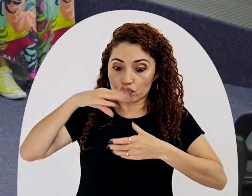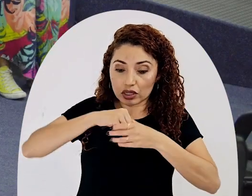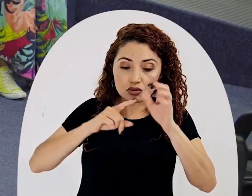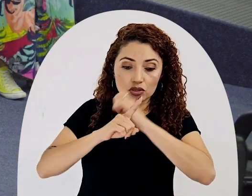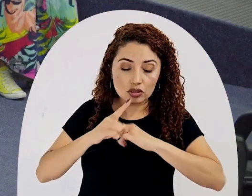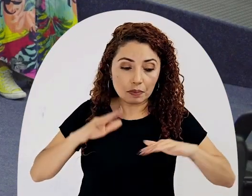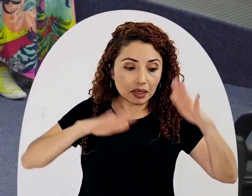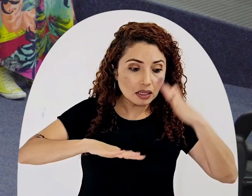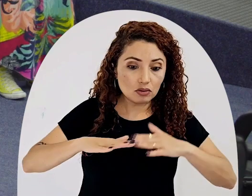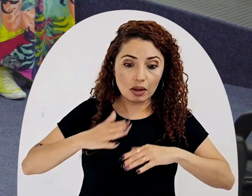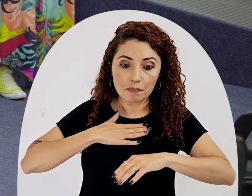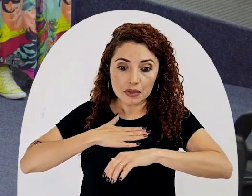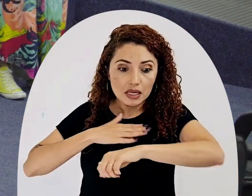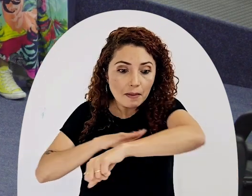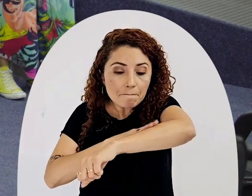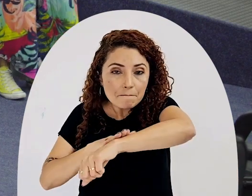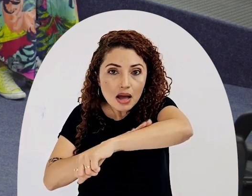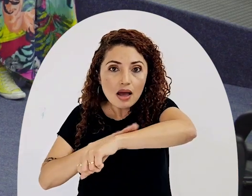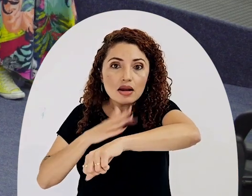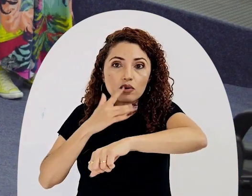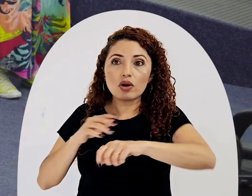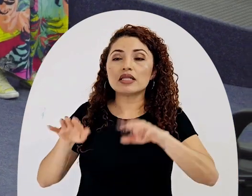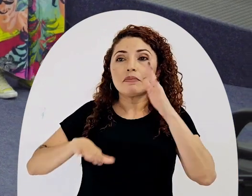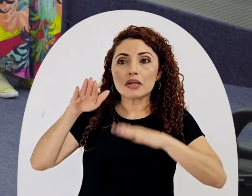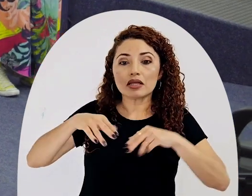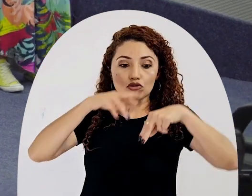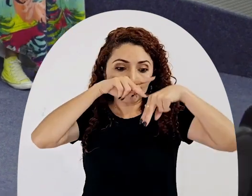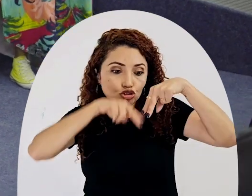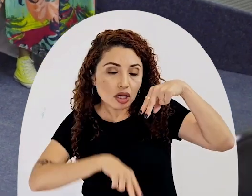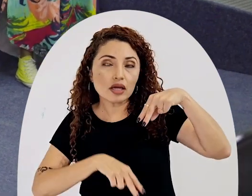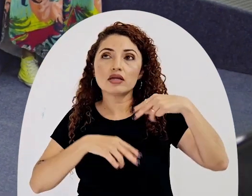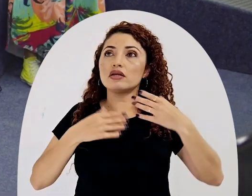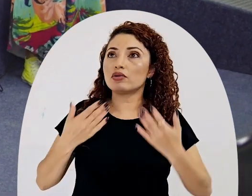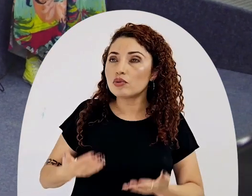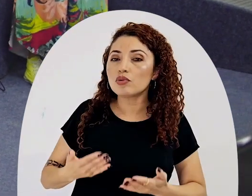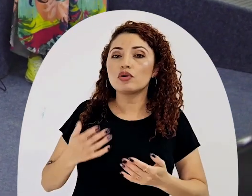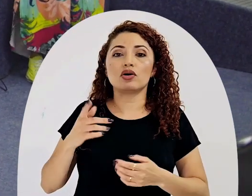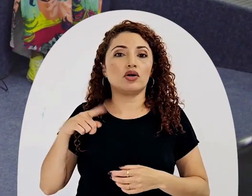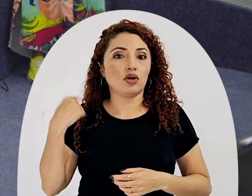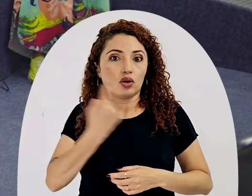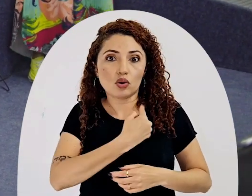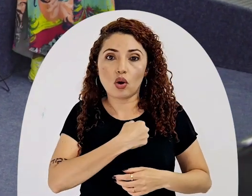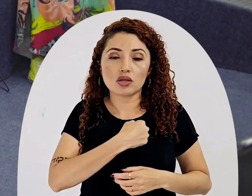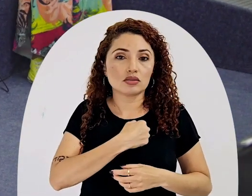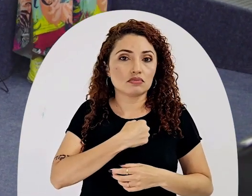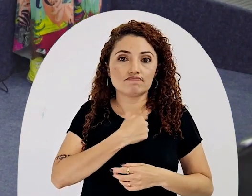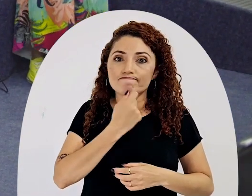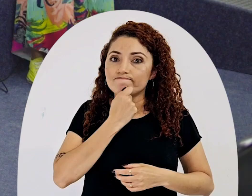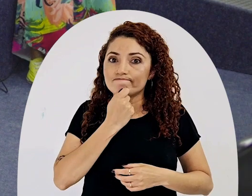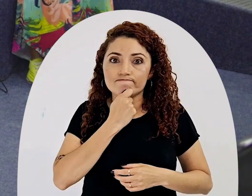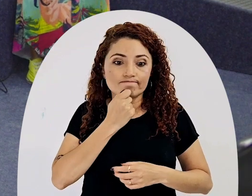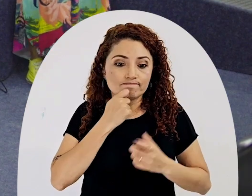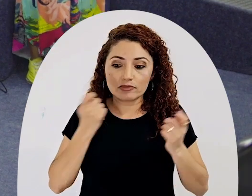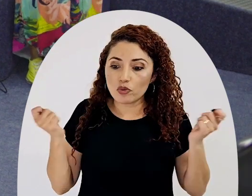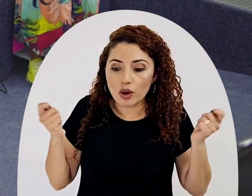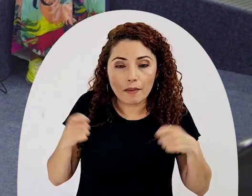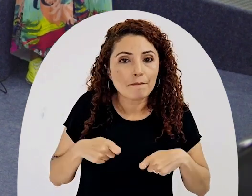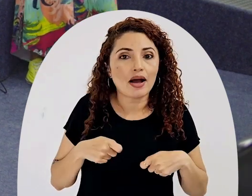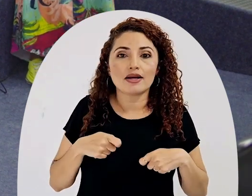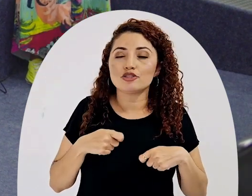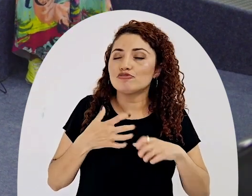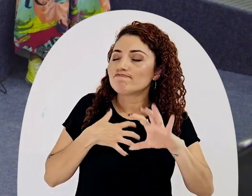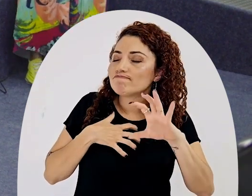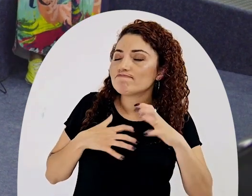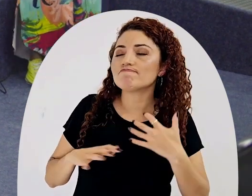do gênero que a gente tem, a gente não é capaz de compreender tudo sobre a vida das outras